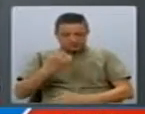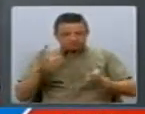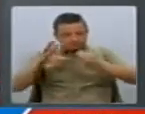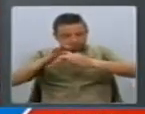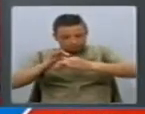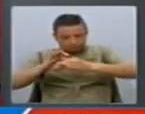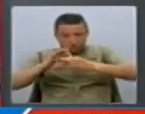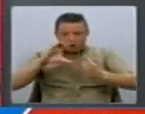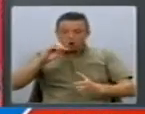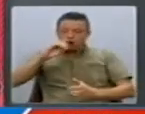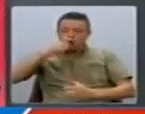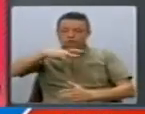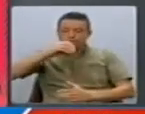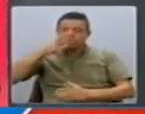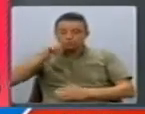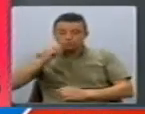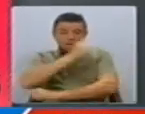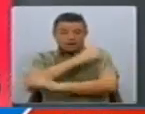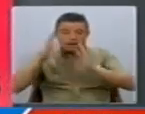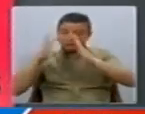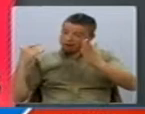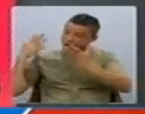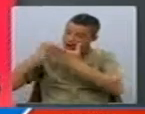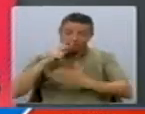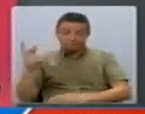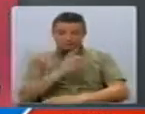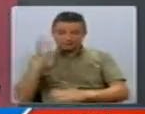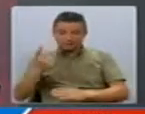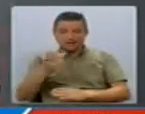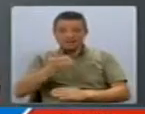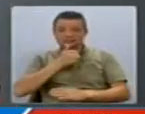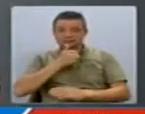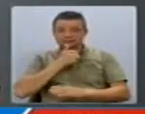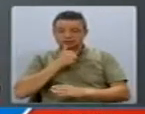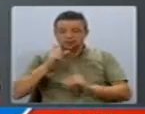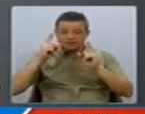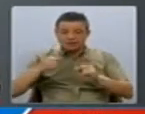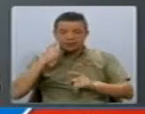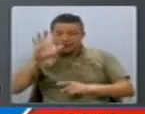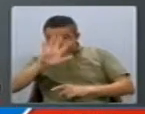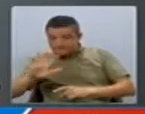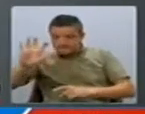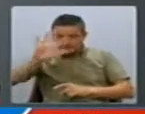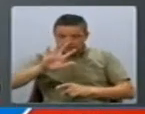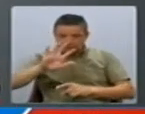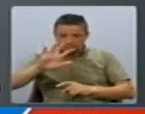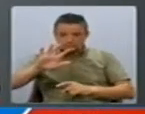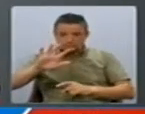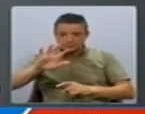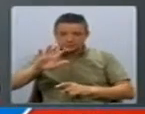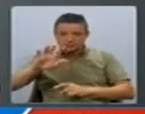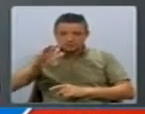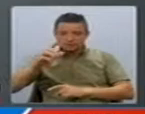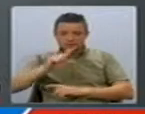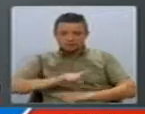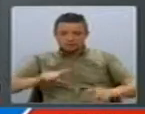com o cosmos, porque o cosmos foi, no fundo, a casa dela ao longo da sua vida. E então ela decidiu utilizar precisamente as imagens livres de direitos do